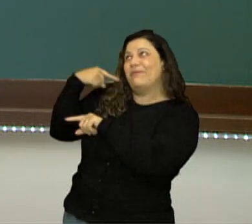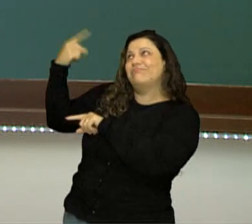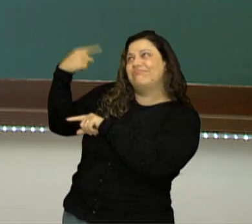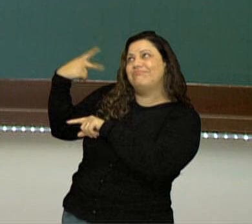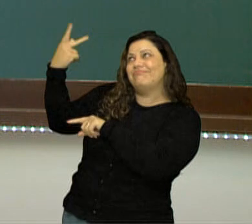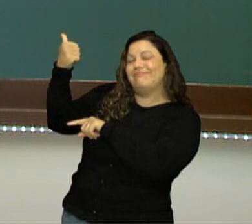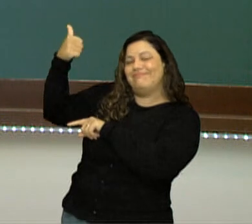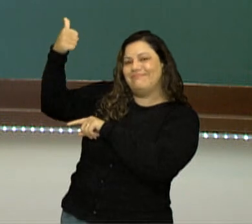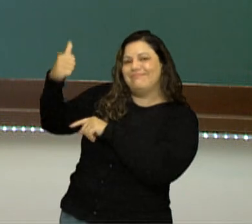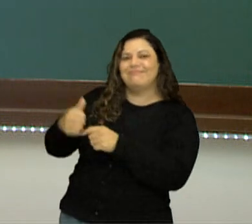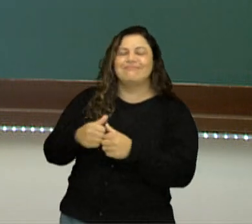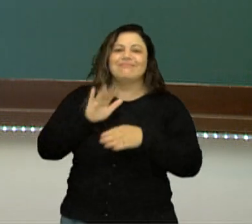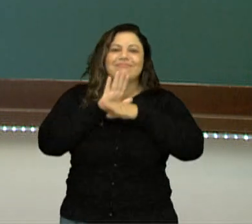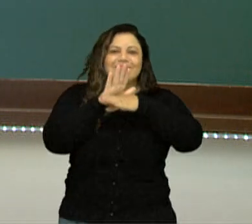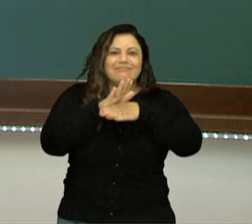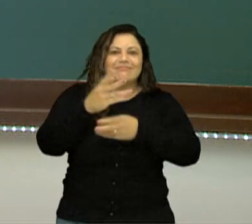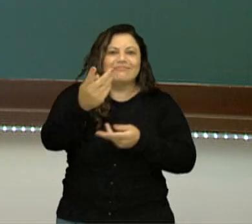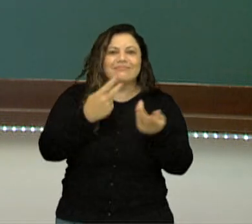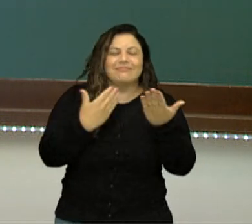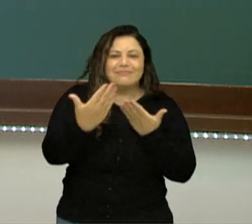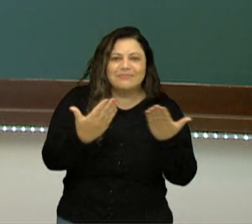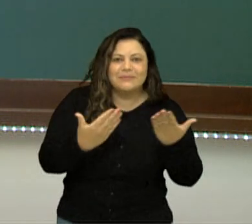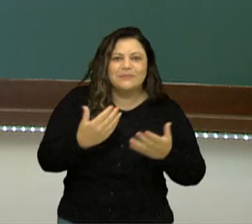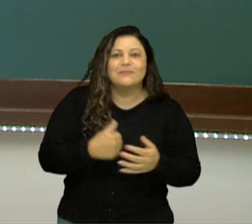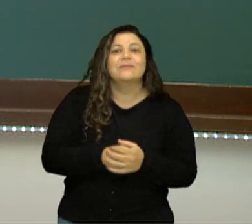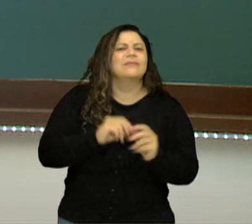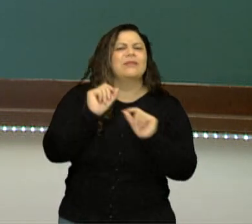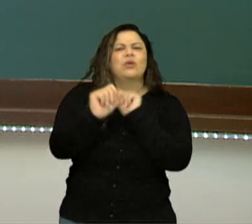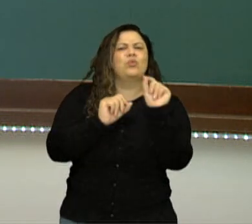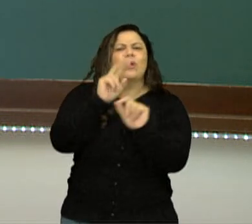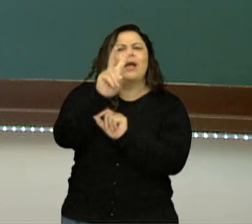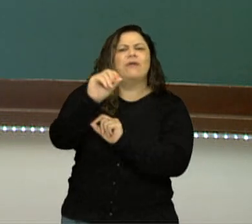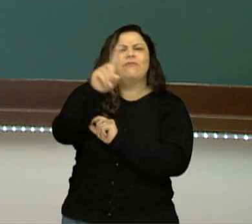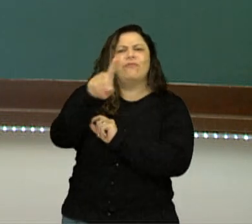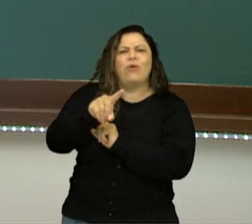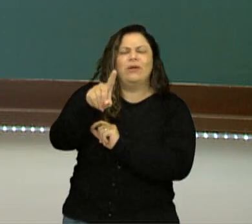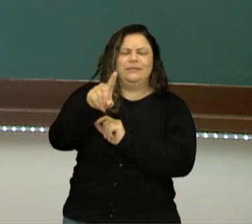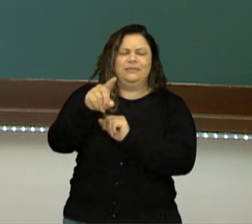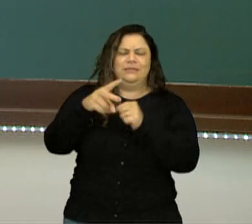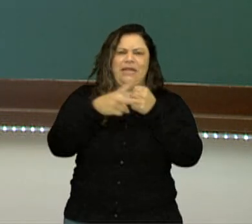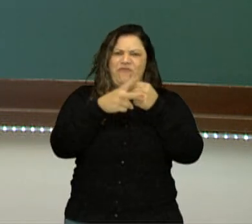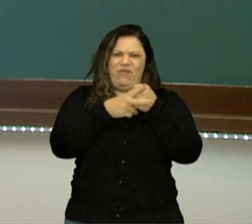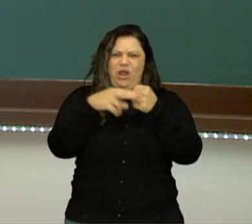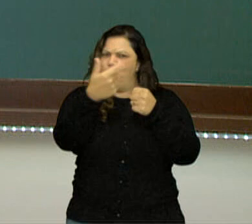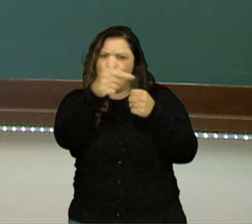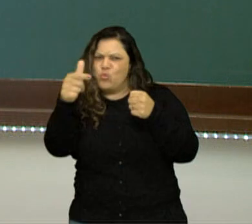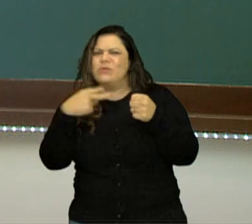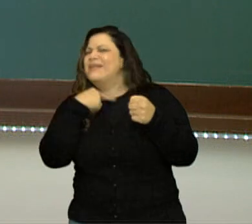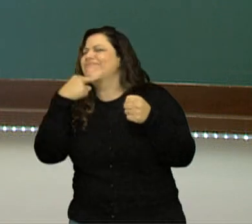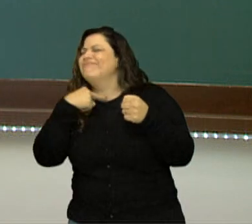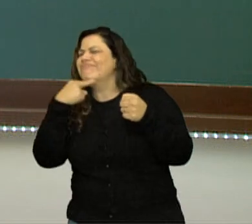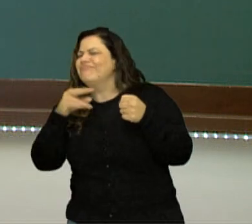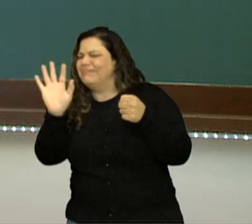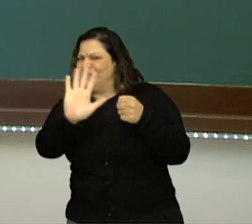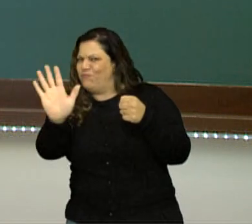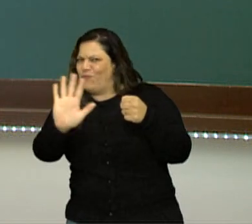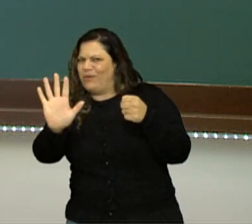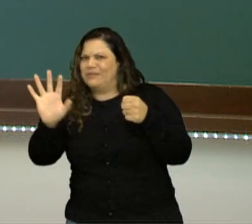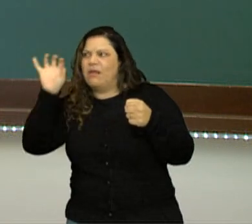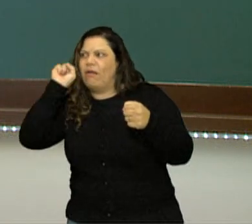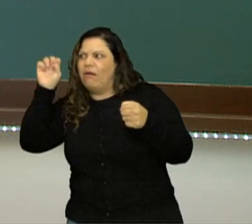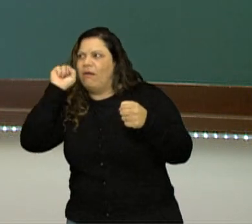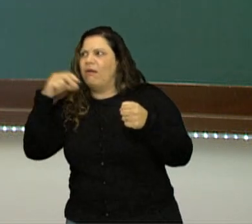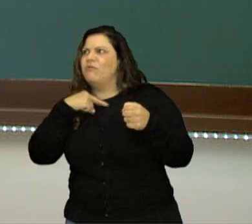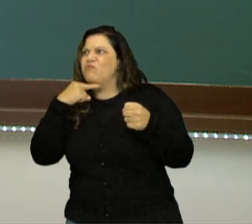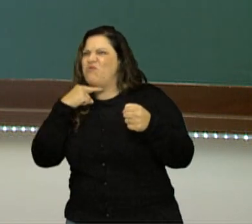né? Voz verbal primeiro que não é a voz do verbo, o verbo não fala com você, esquece. Se você estiver ouvindo a voz verbal